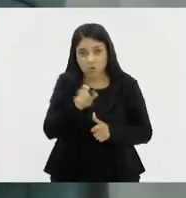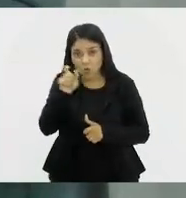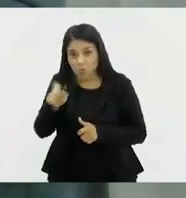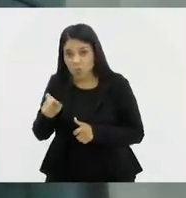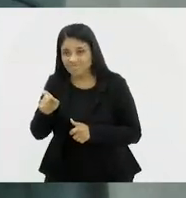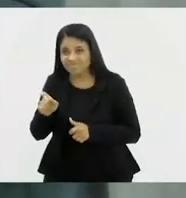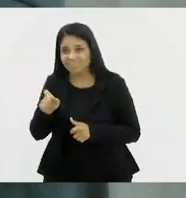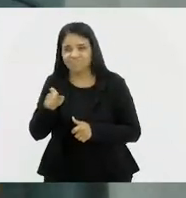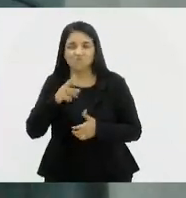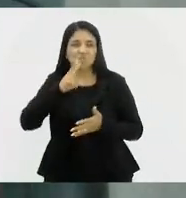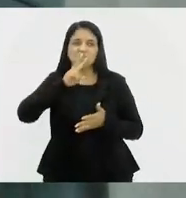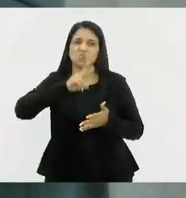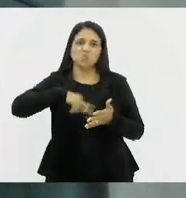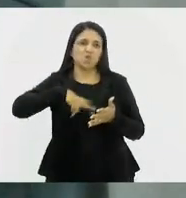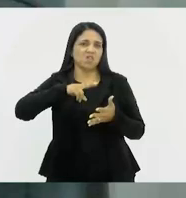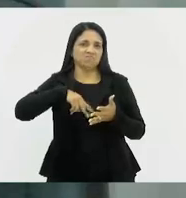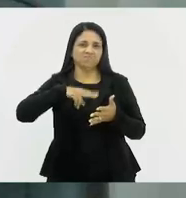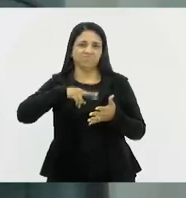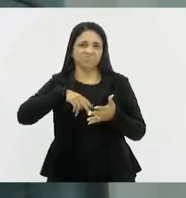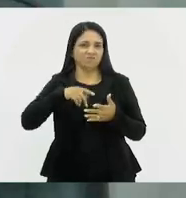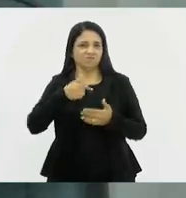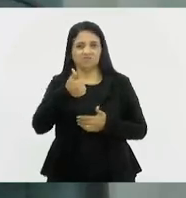nem leu, nem chegou aí